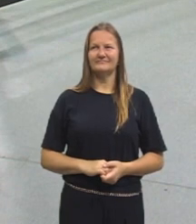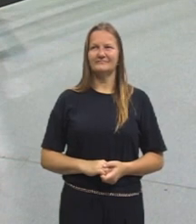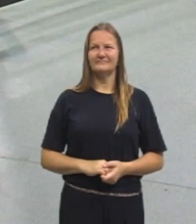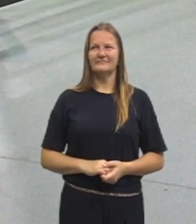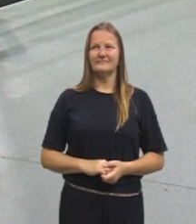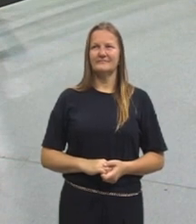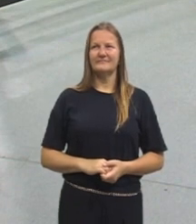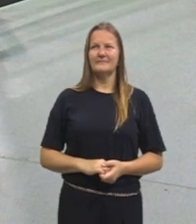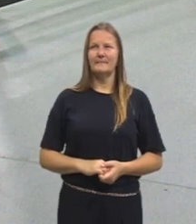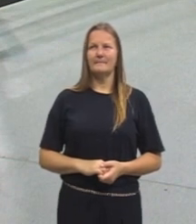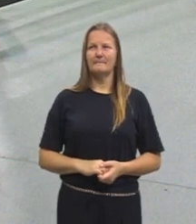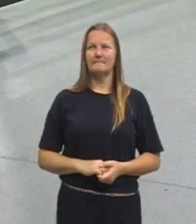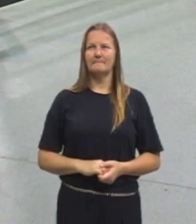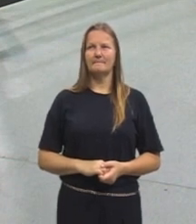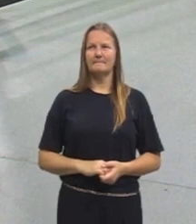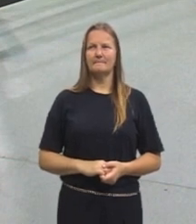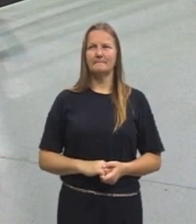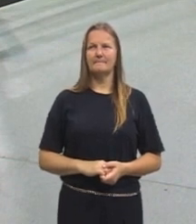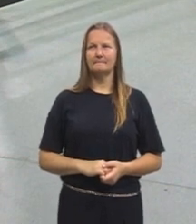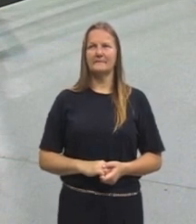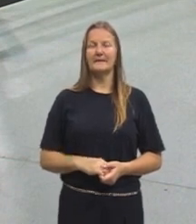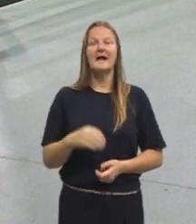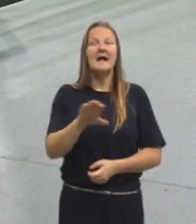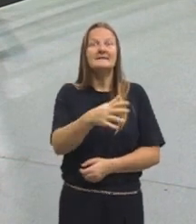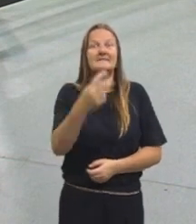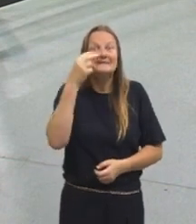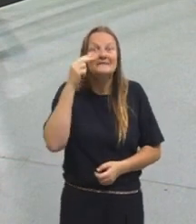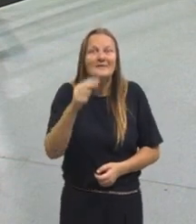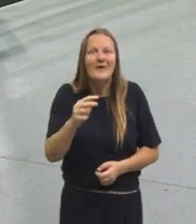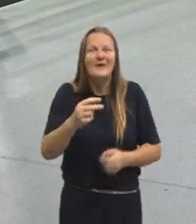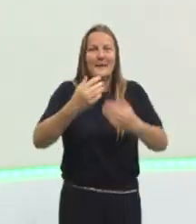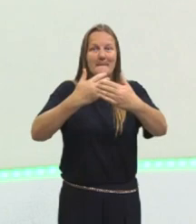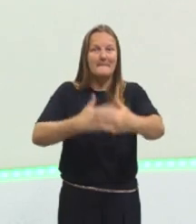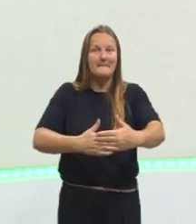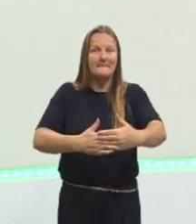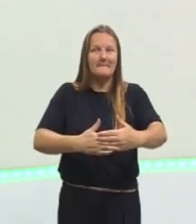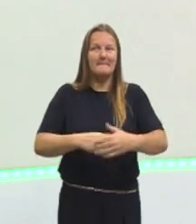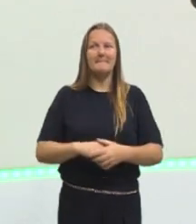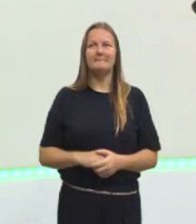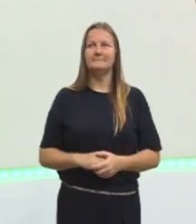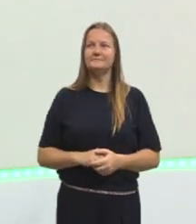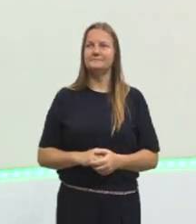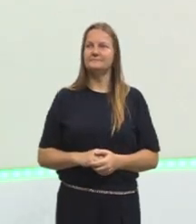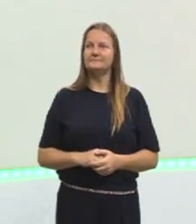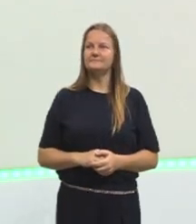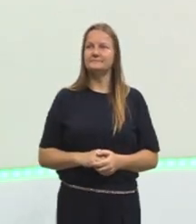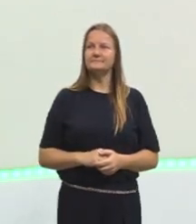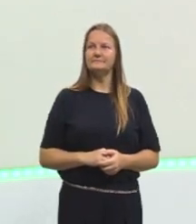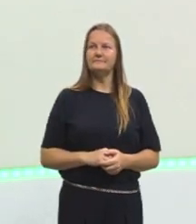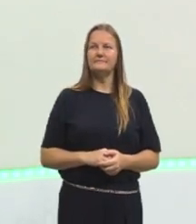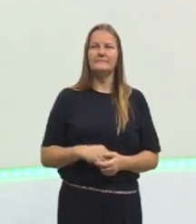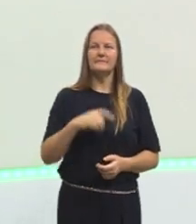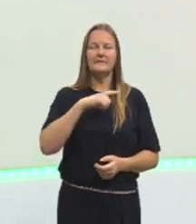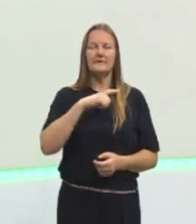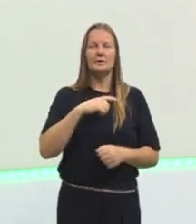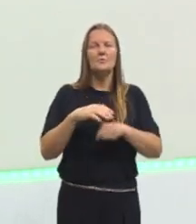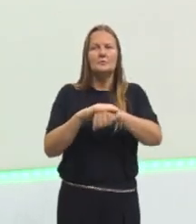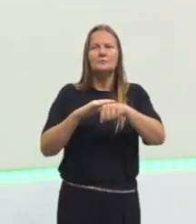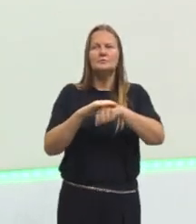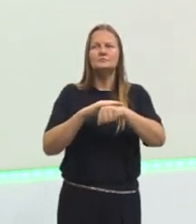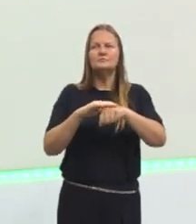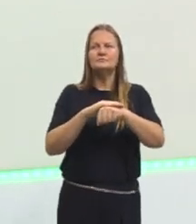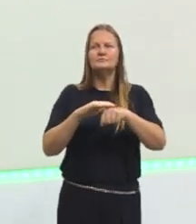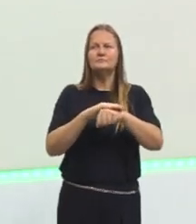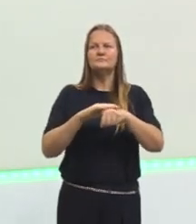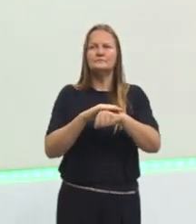que quando a gente vai ver a prova né Principalmente a gente cada ano que a gente vai fazer essa análise a gente vê como os conteúdos eles se conversam né acaba